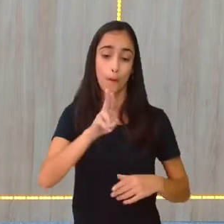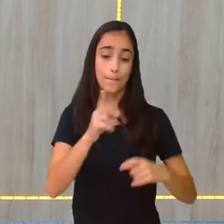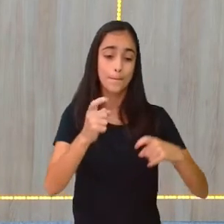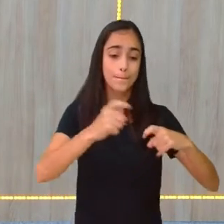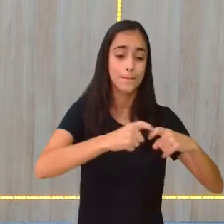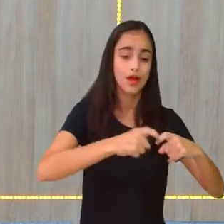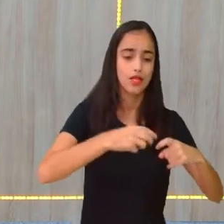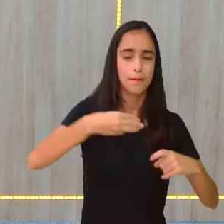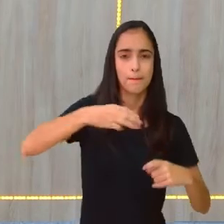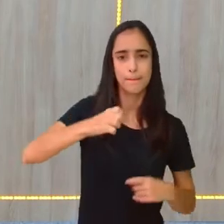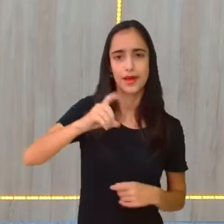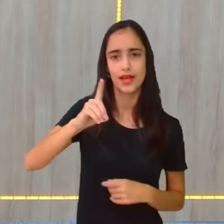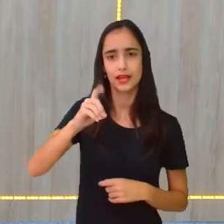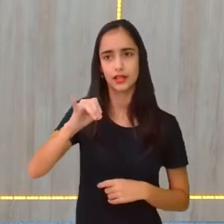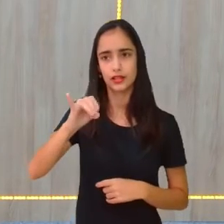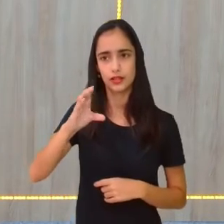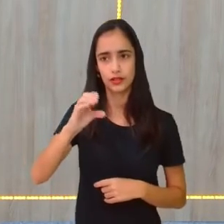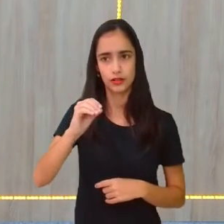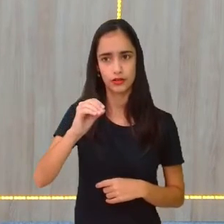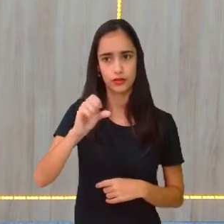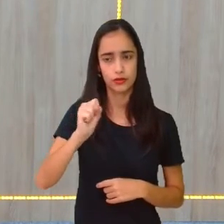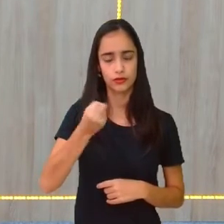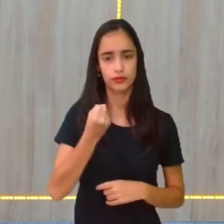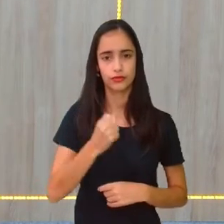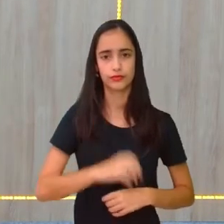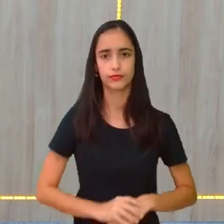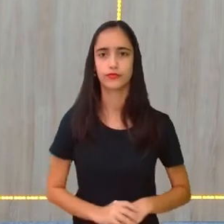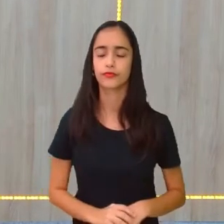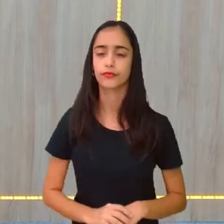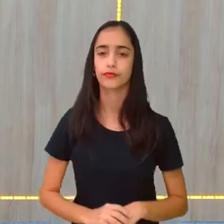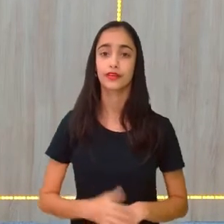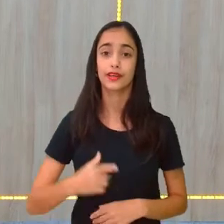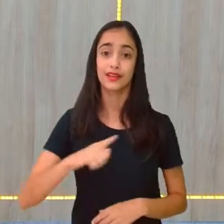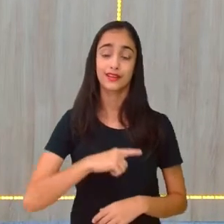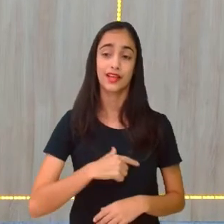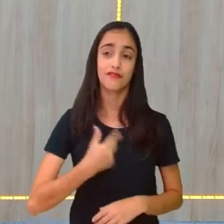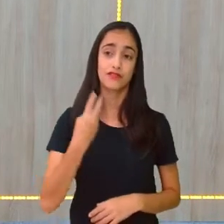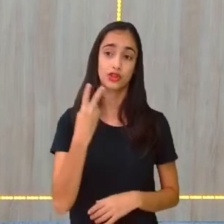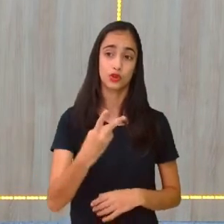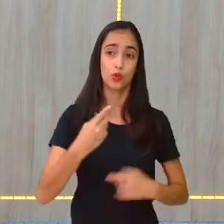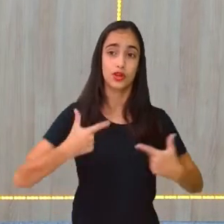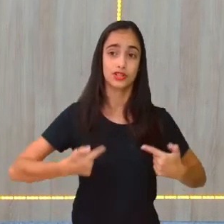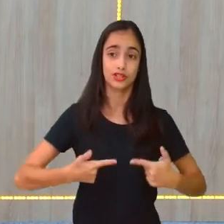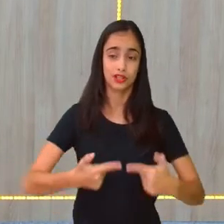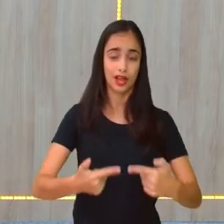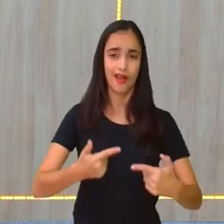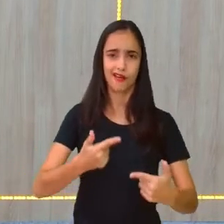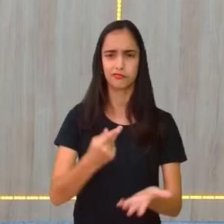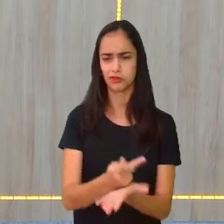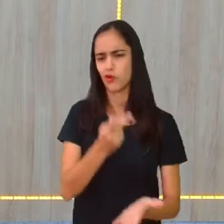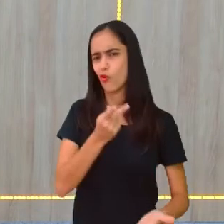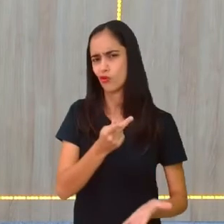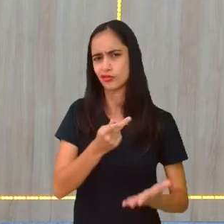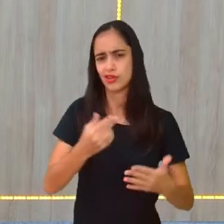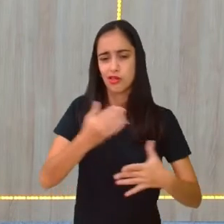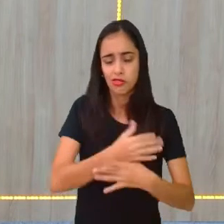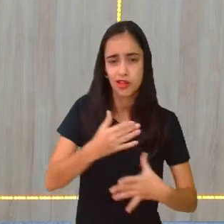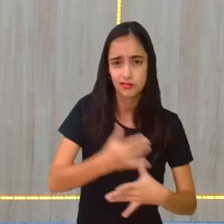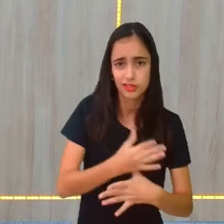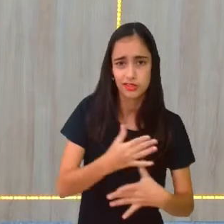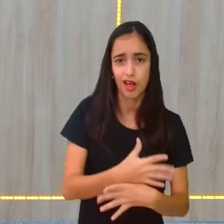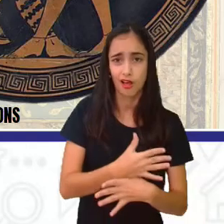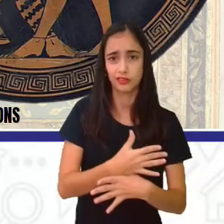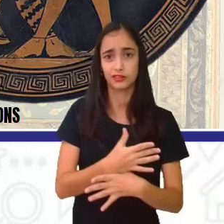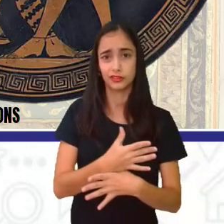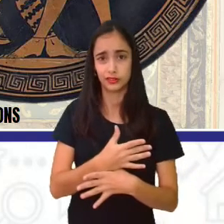greco-pérsicas também a gente pode chamar. Foram duas guerras ocorridas na antiguidade entre as cidades e estados, né, gregas e os persas do